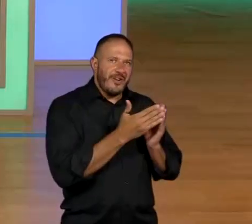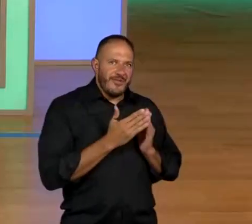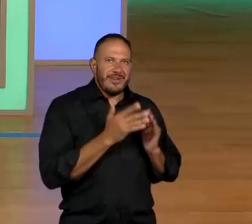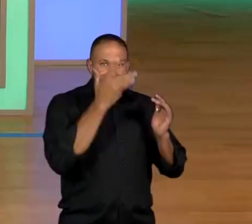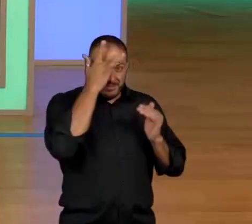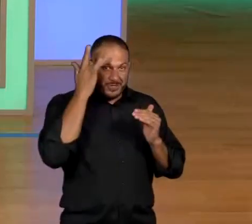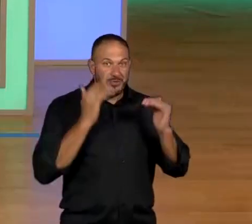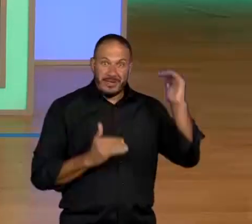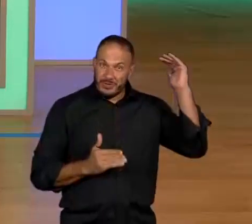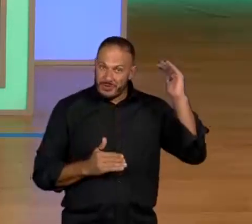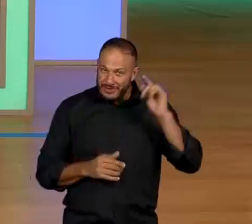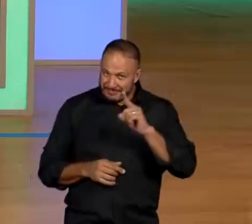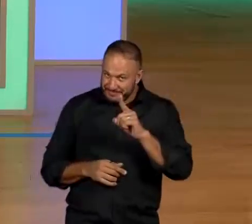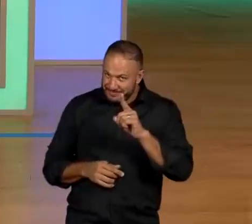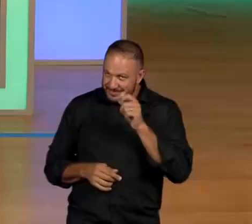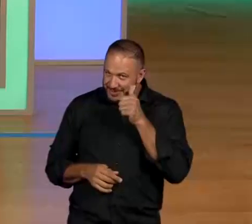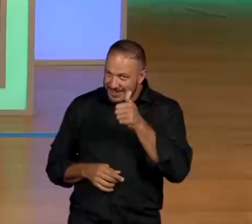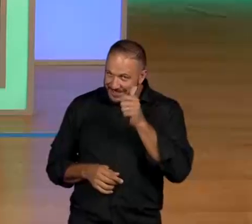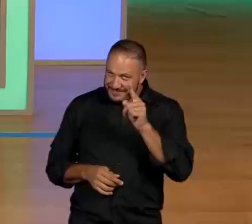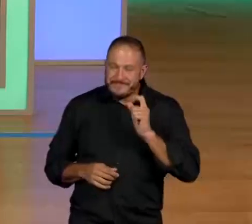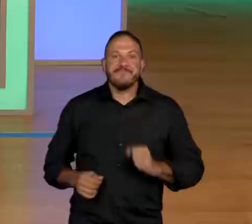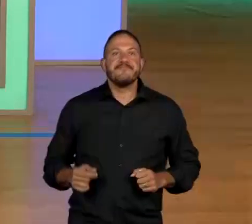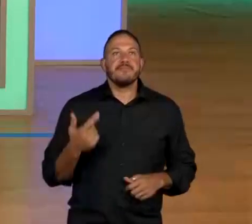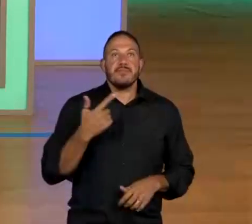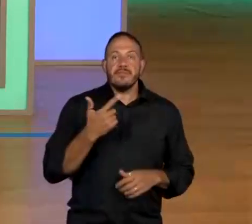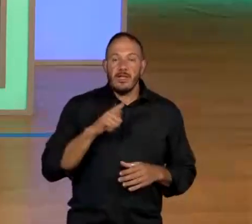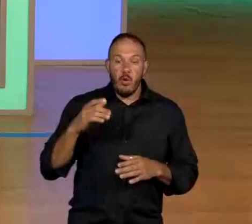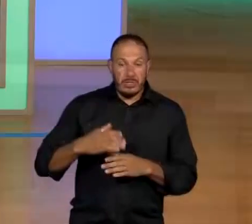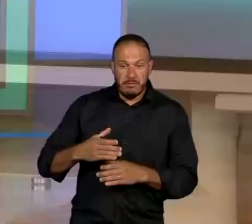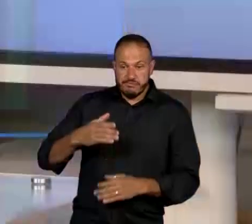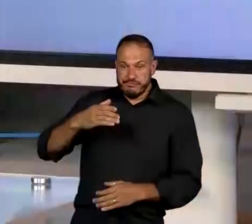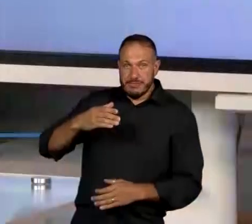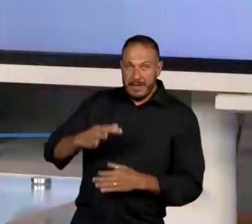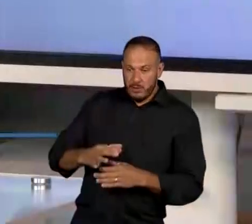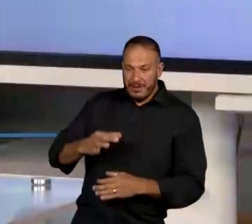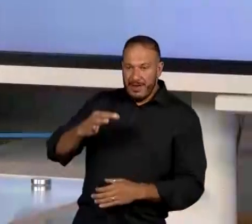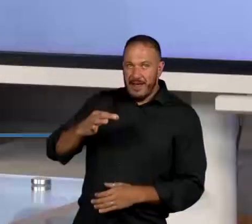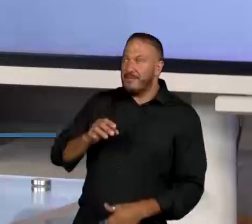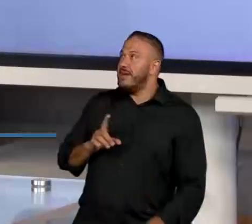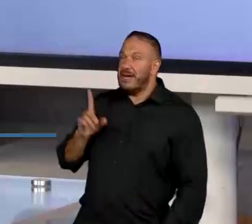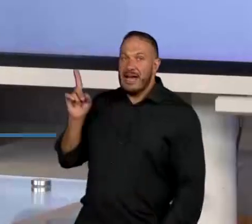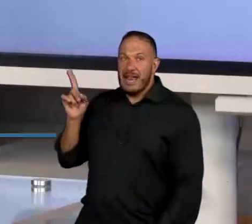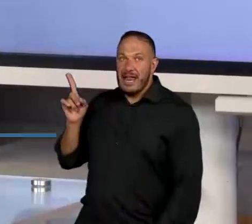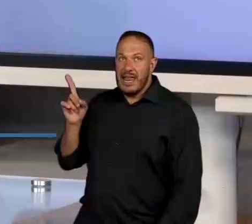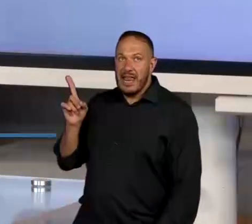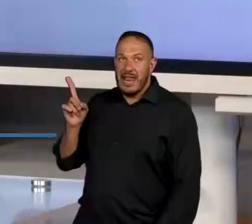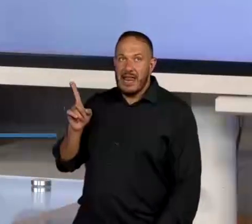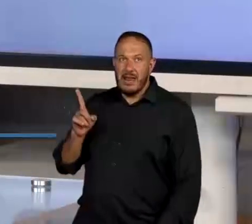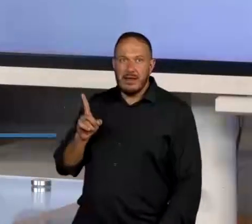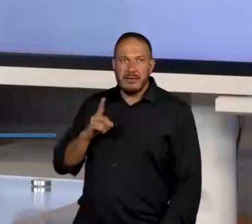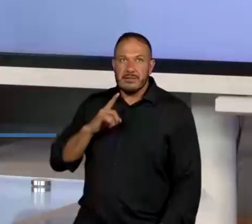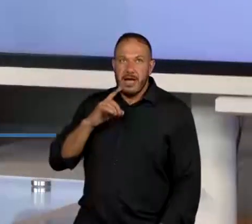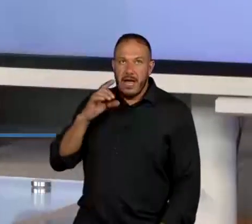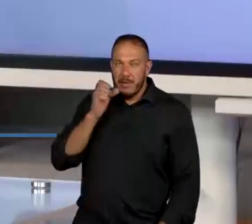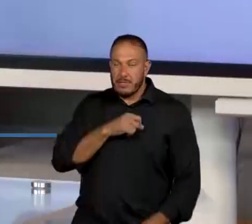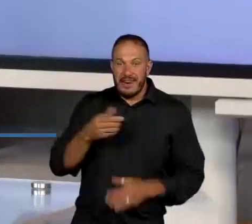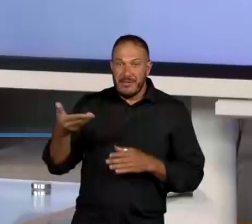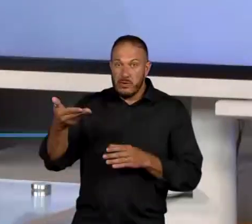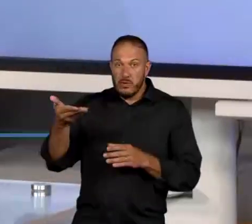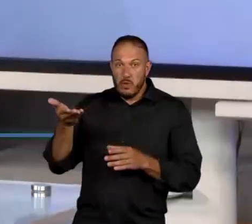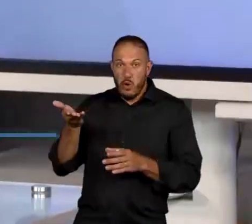Também vou usar. Nesta minha outra garrafa, ela está inteira. Tcharam, eu vou